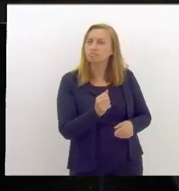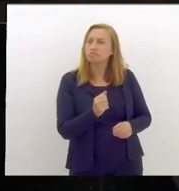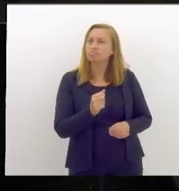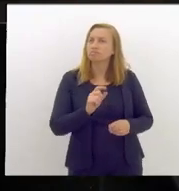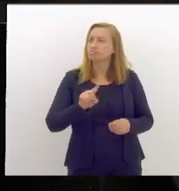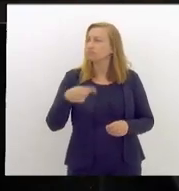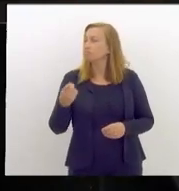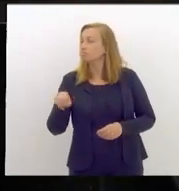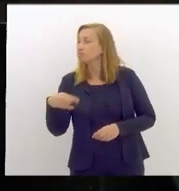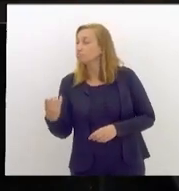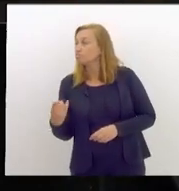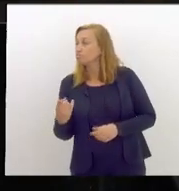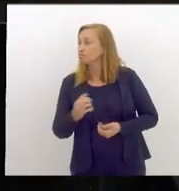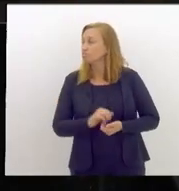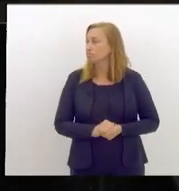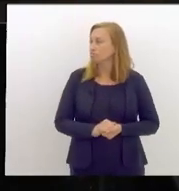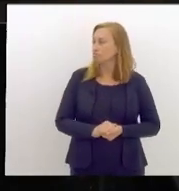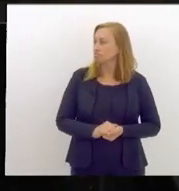etc